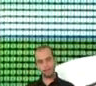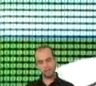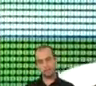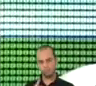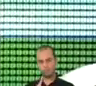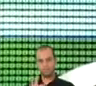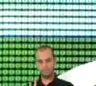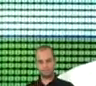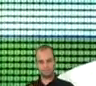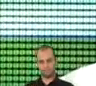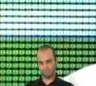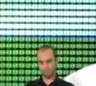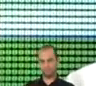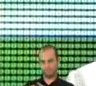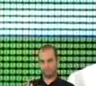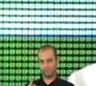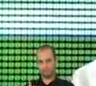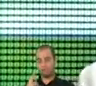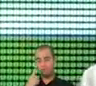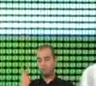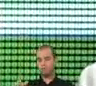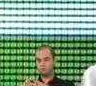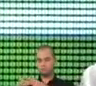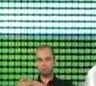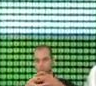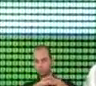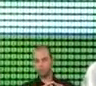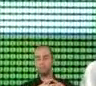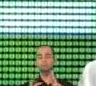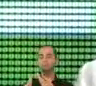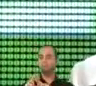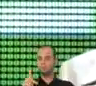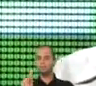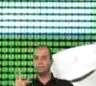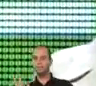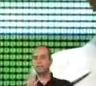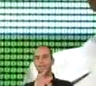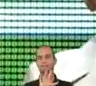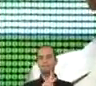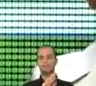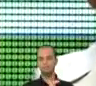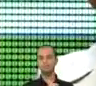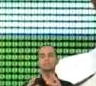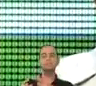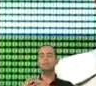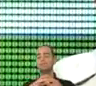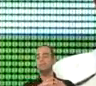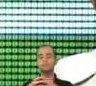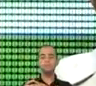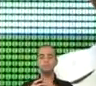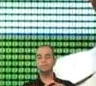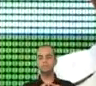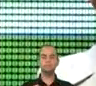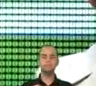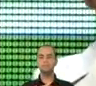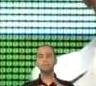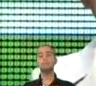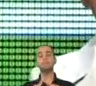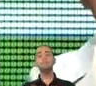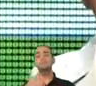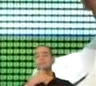eu até bem pouco tempo era do Partido dos Trabalhadores, de ver 2 grandes partidos que têm uma responsabilidade muito grande no